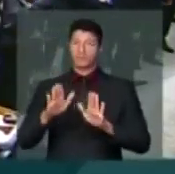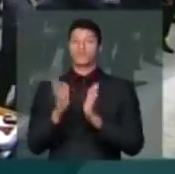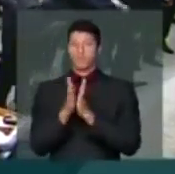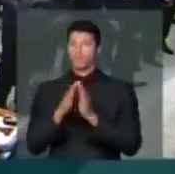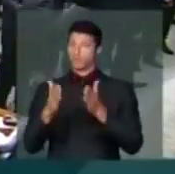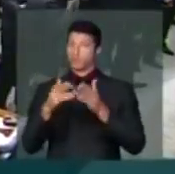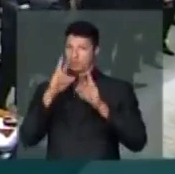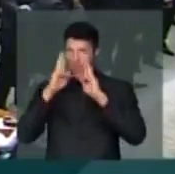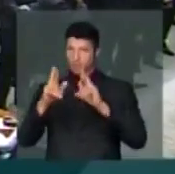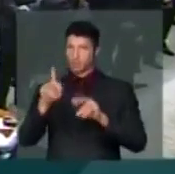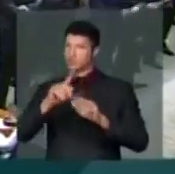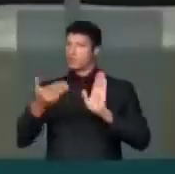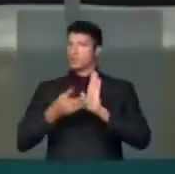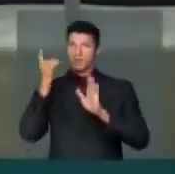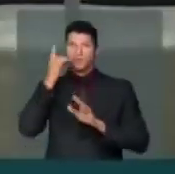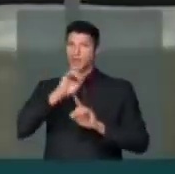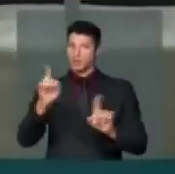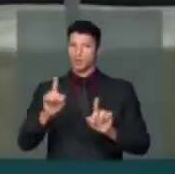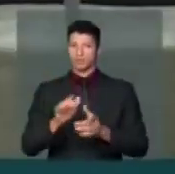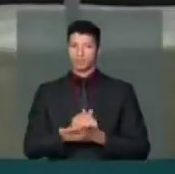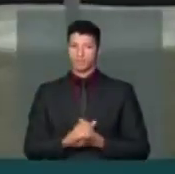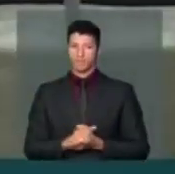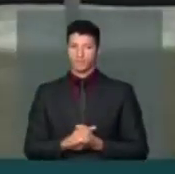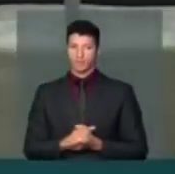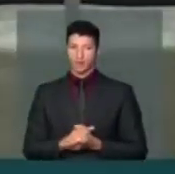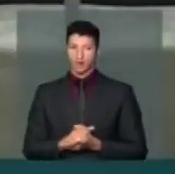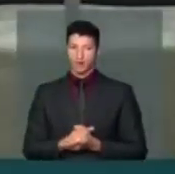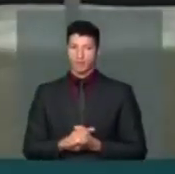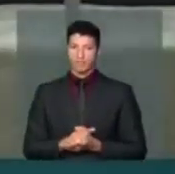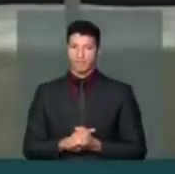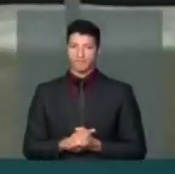forma. Por favor.